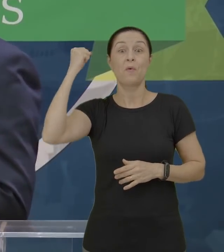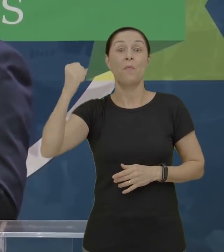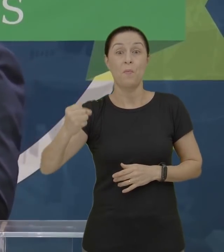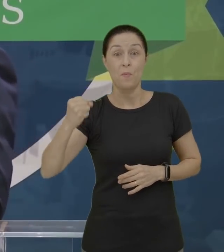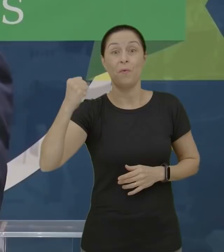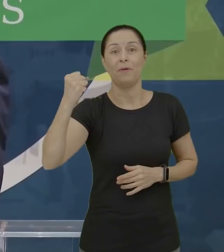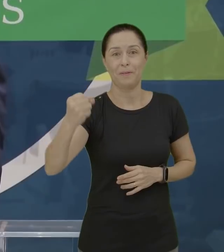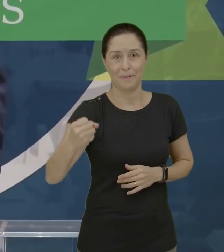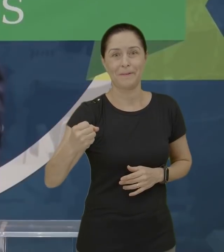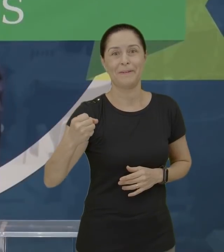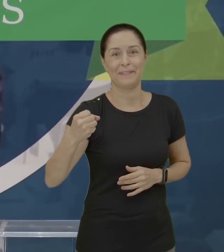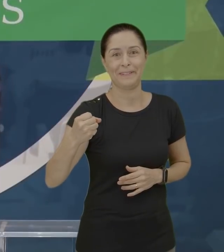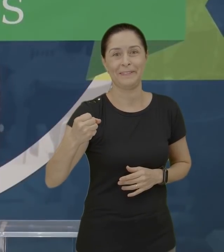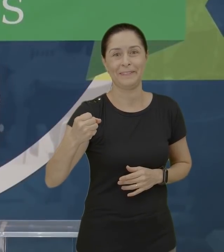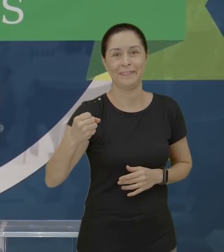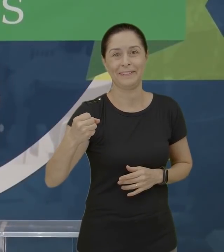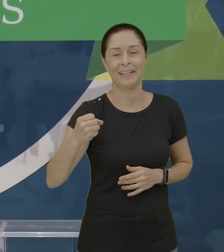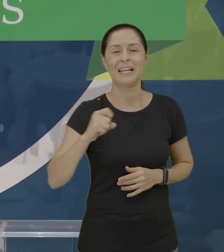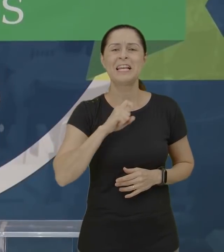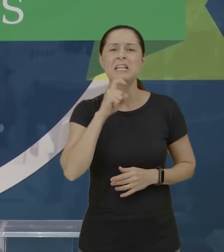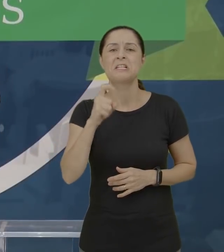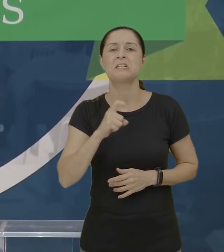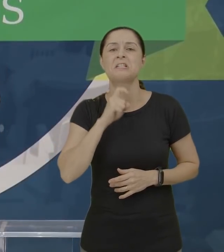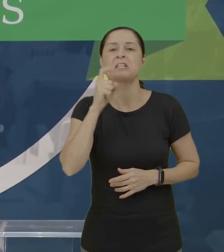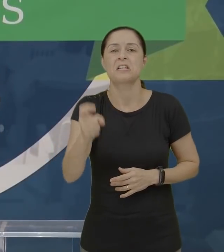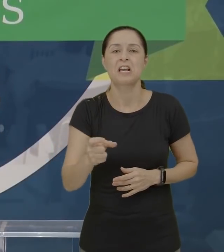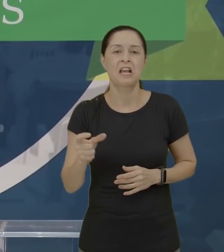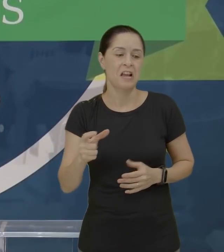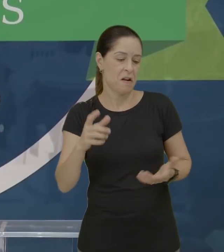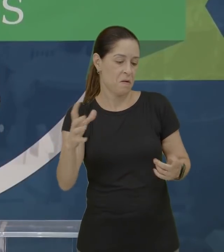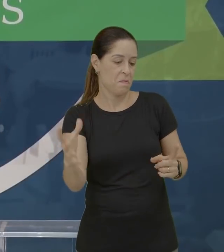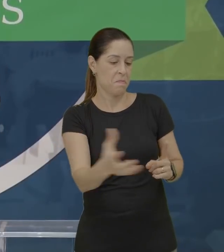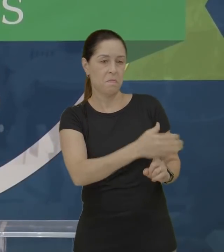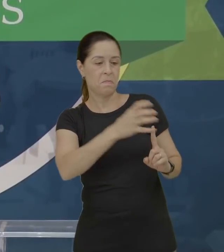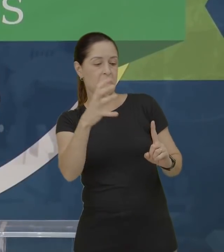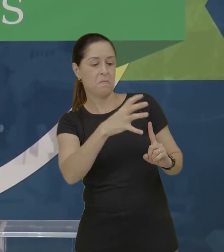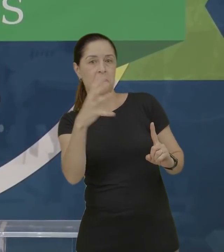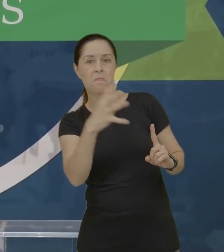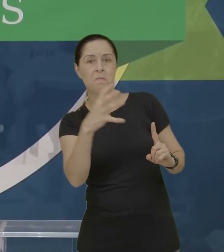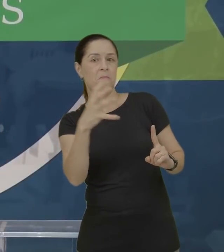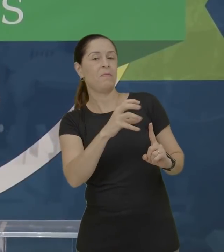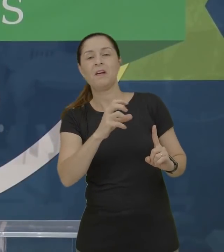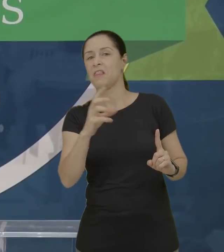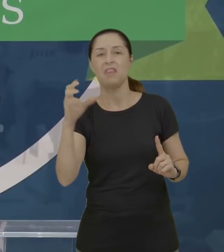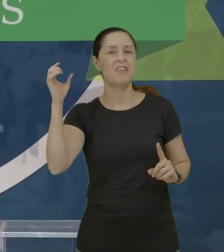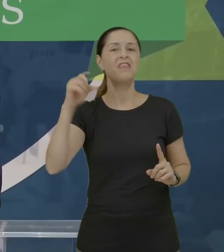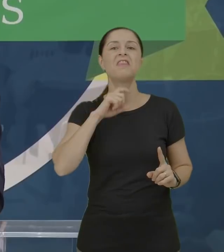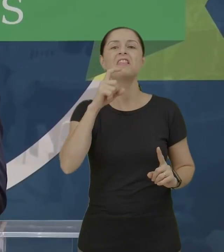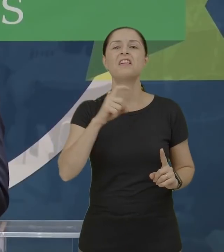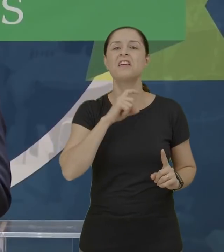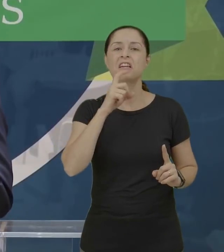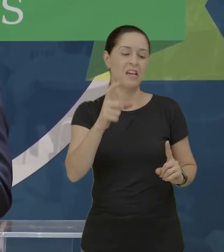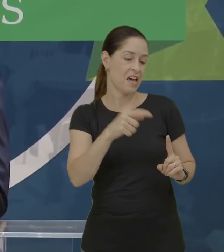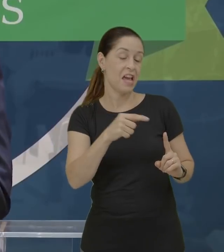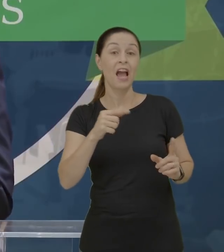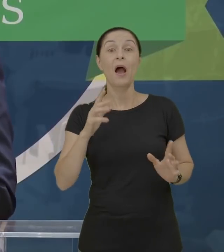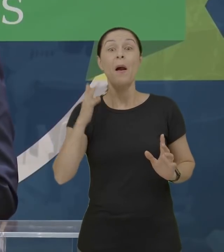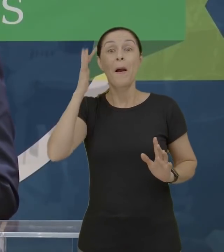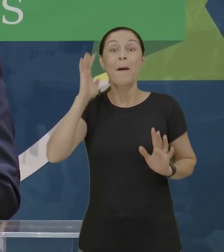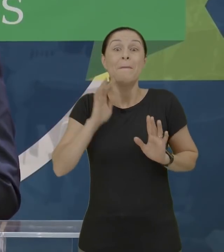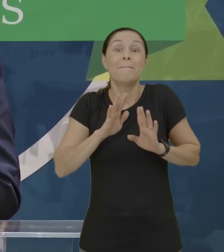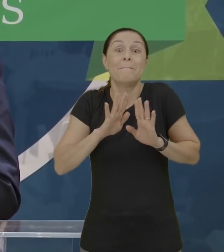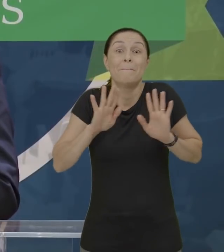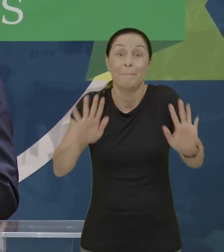de quem ninguém pode arrancar-nos dos braços dele, vivem inseguros, vivem com medo de